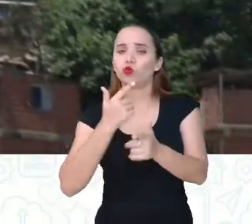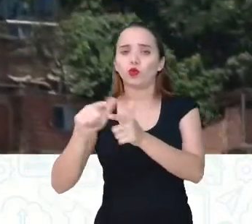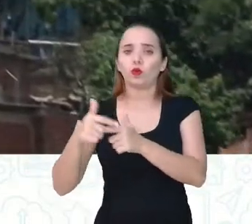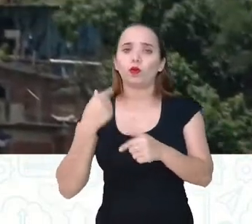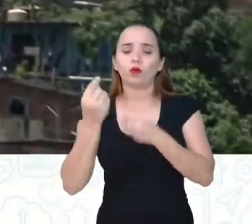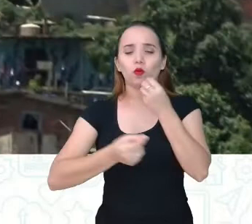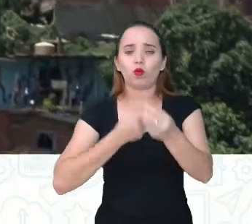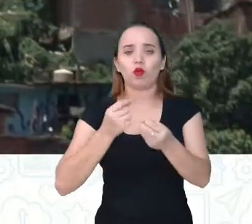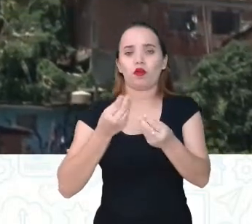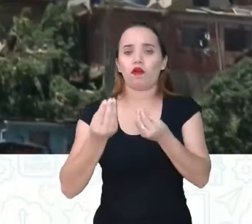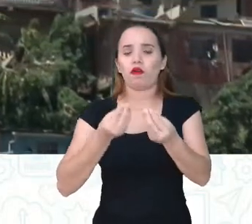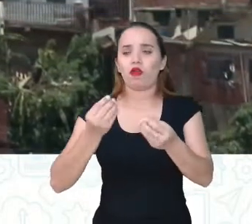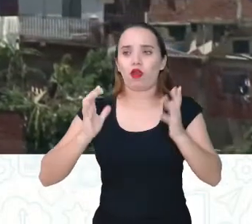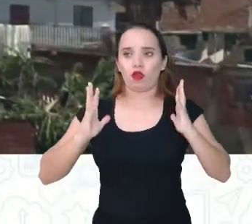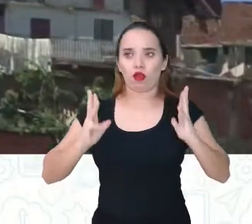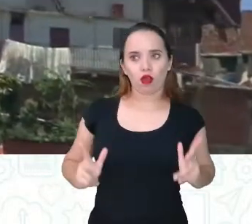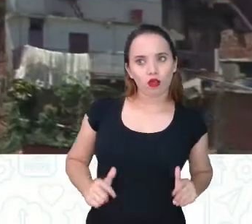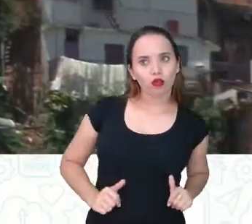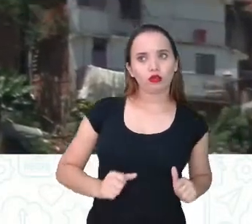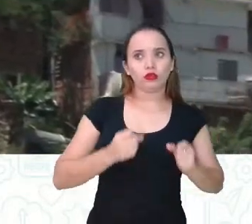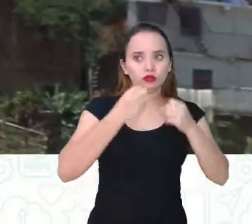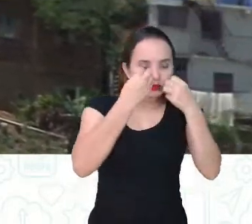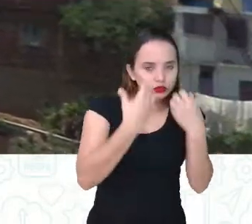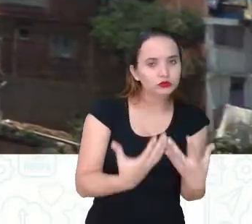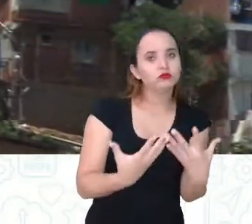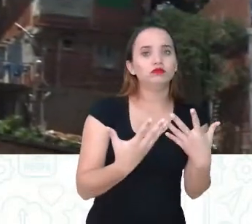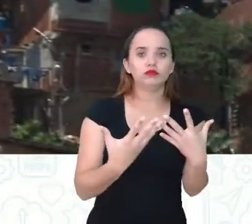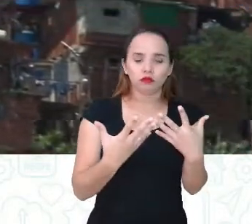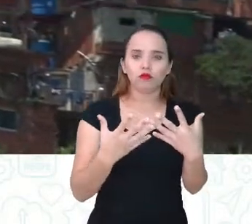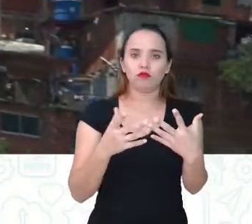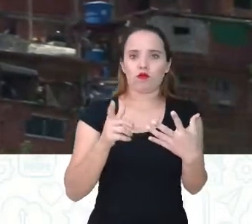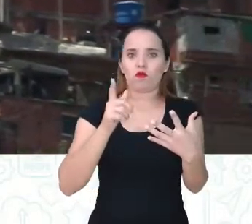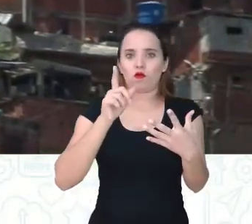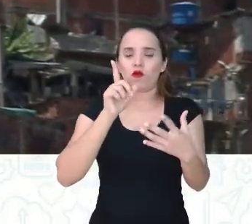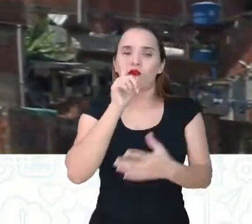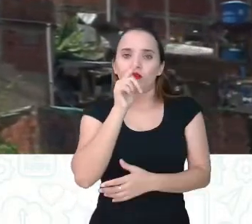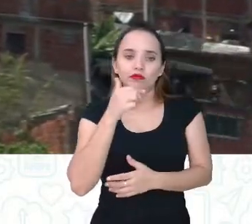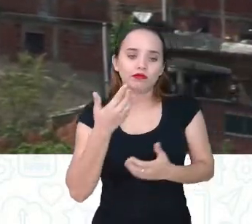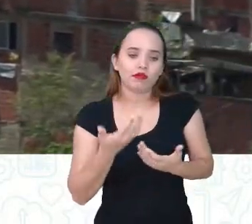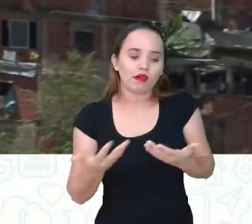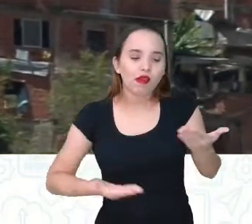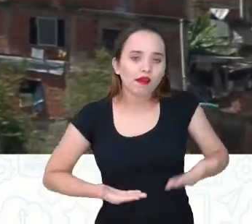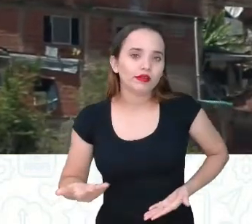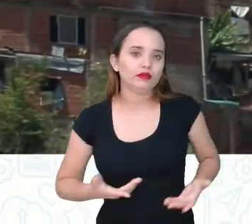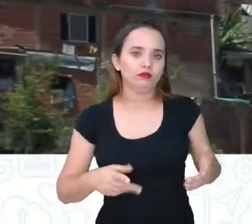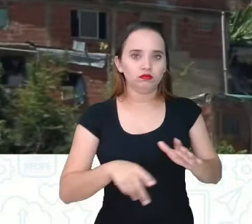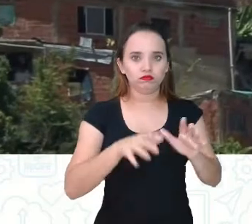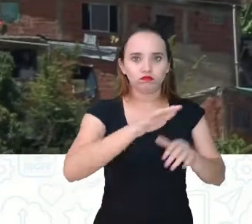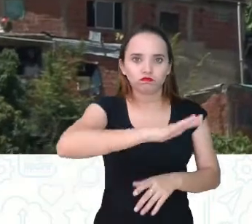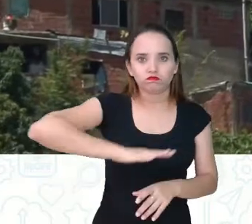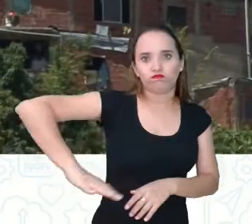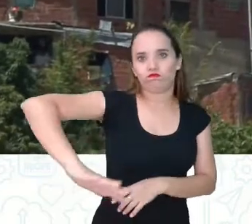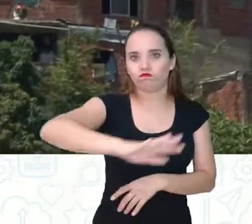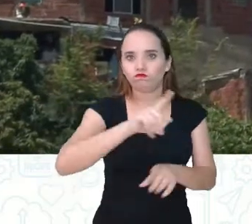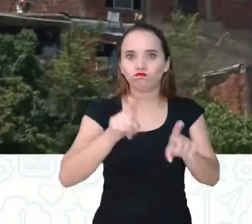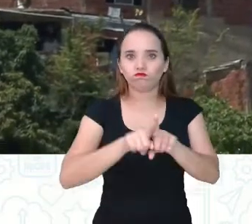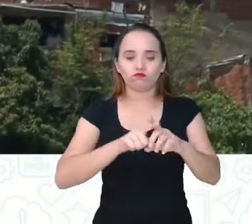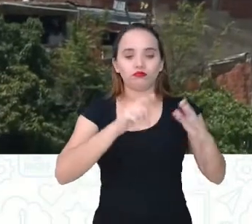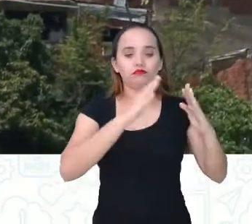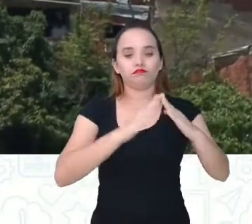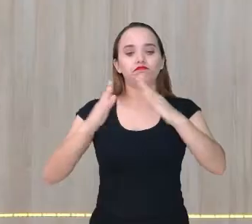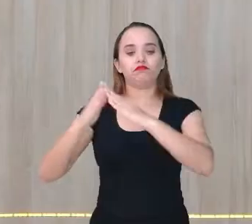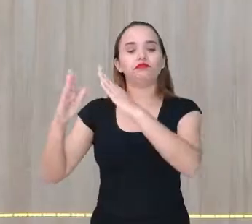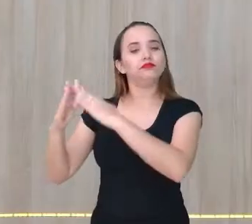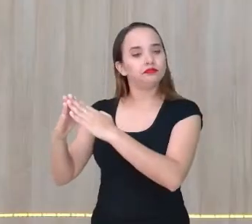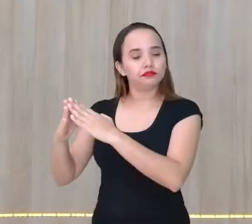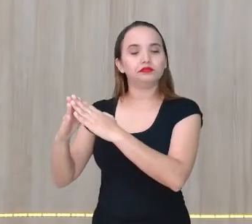saneamento básico adequado, a habitação também, né, muitas vezes fica, né, a questão